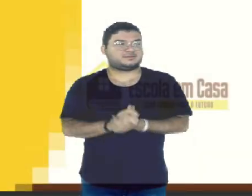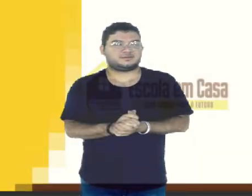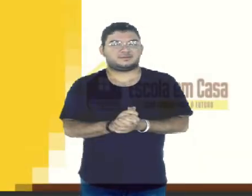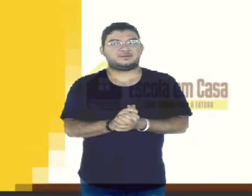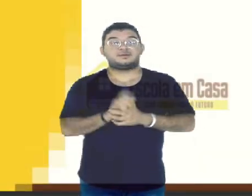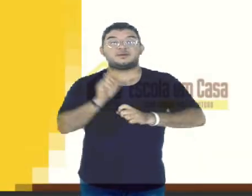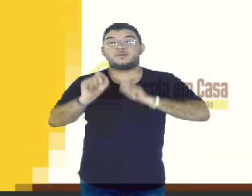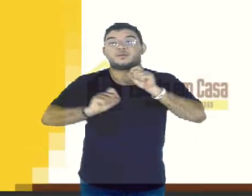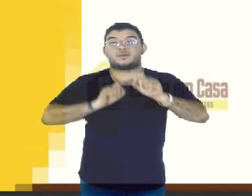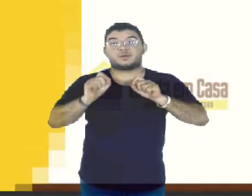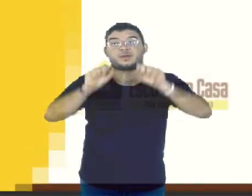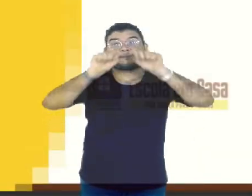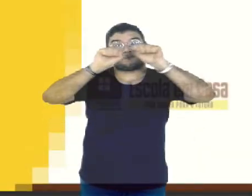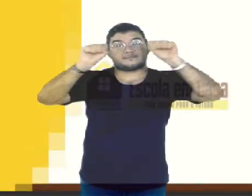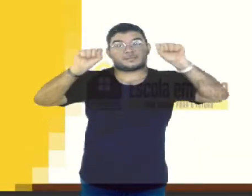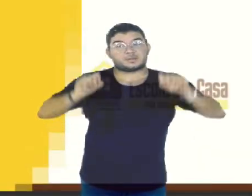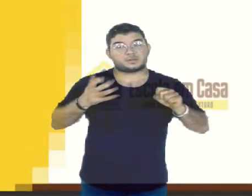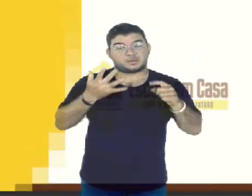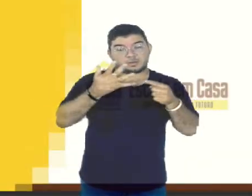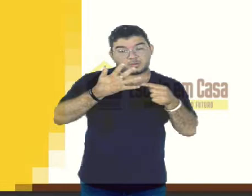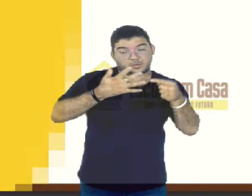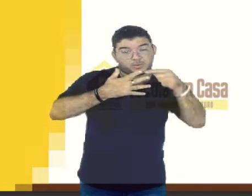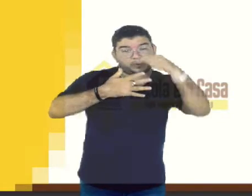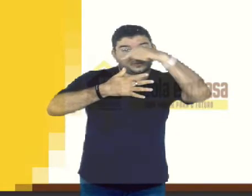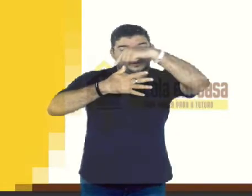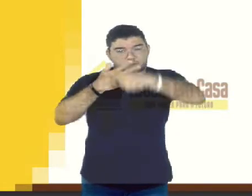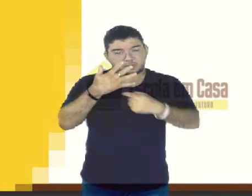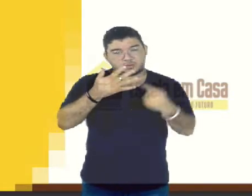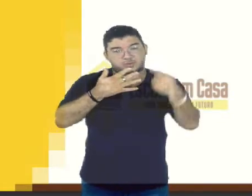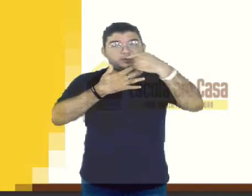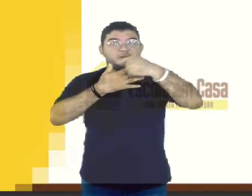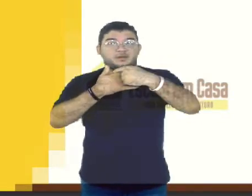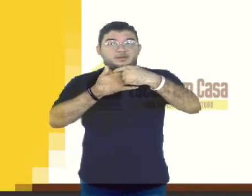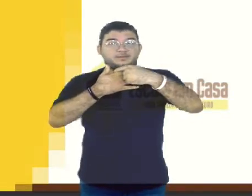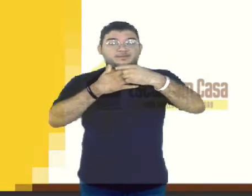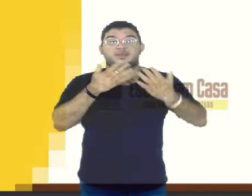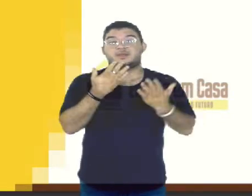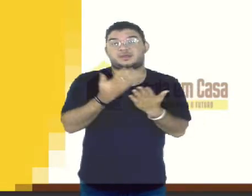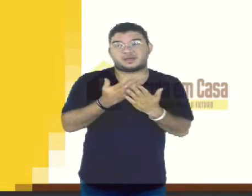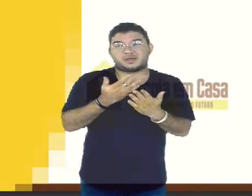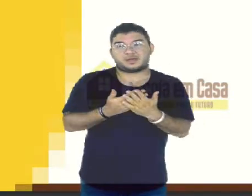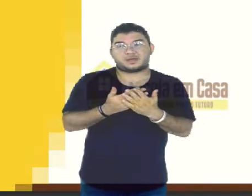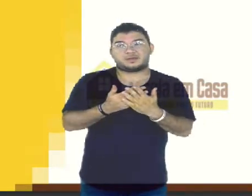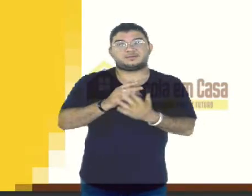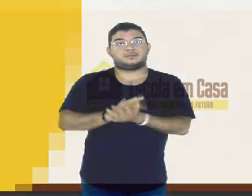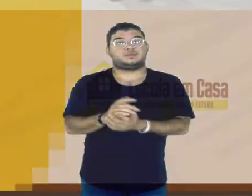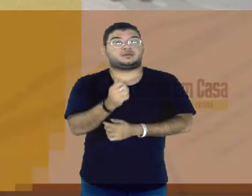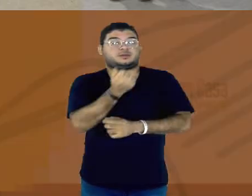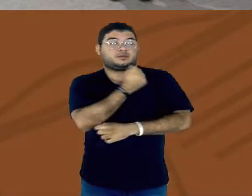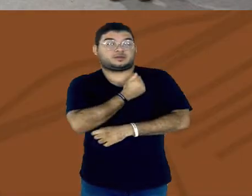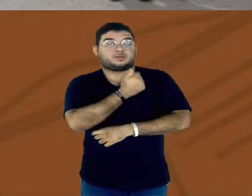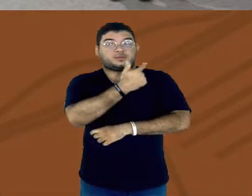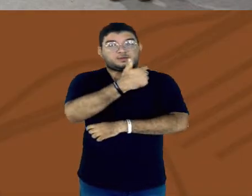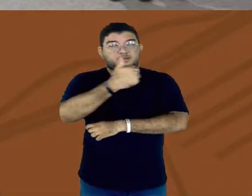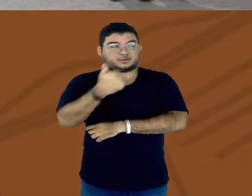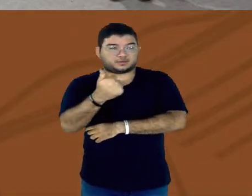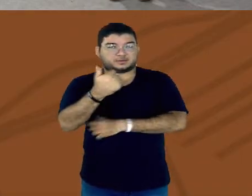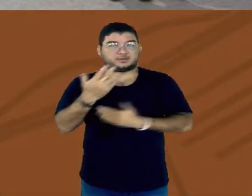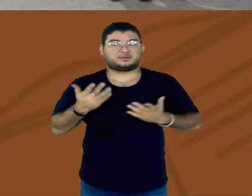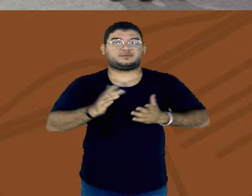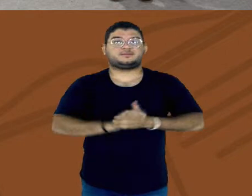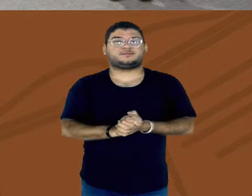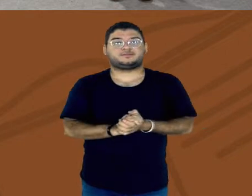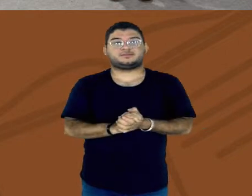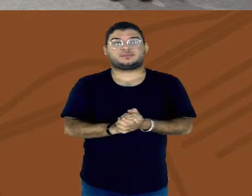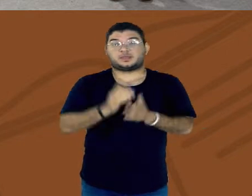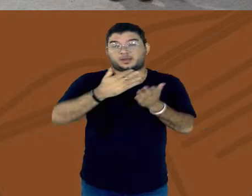consiste em Sistema Endócrino. Esta aula será a nossa aula de número 21. Esta será a